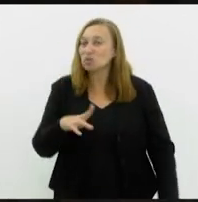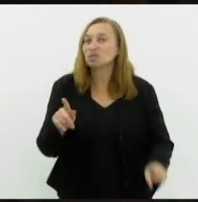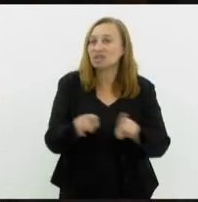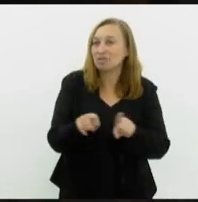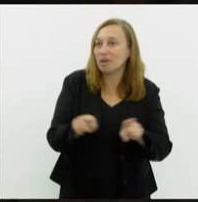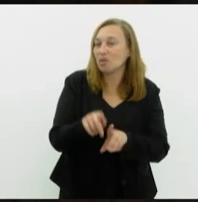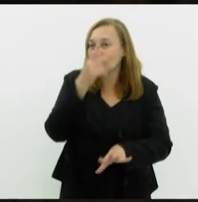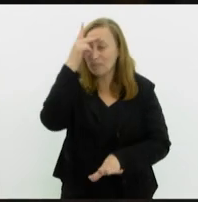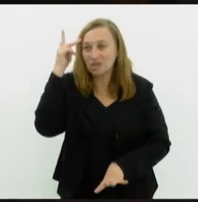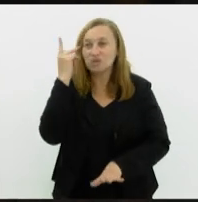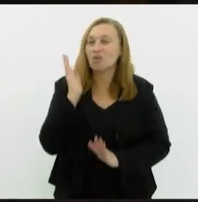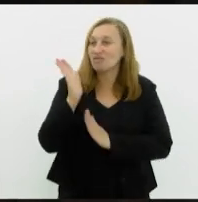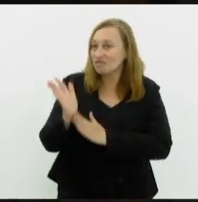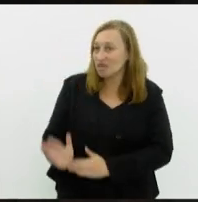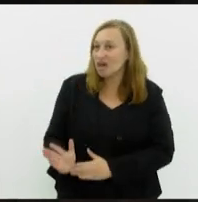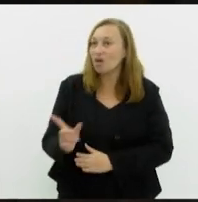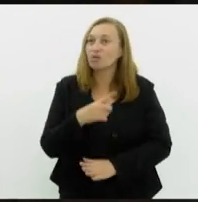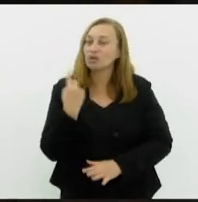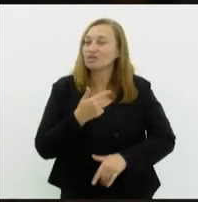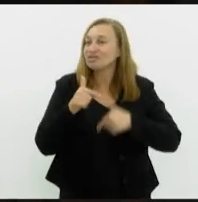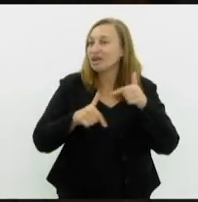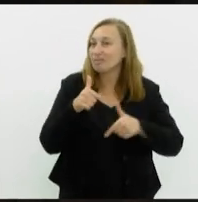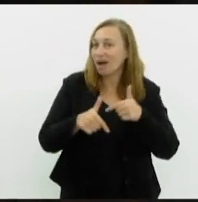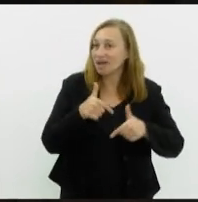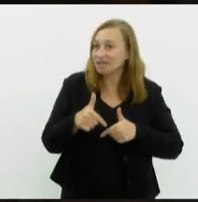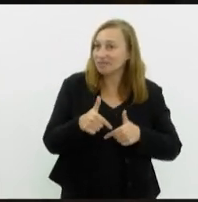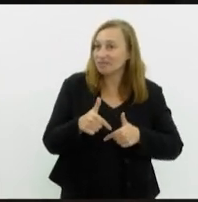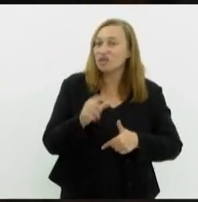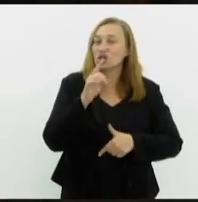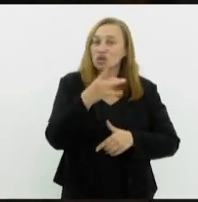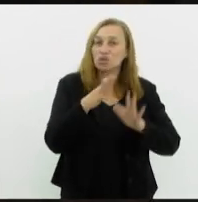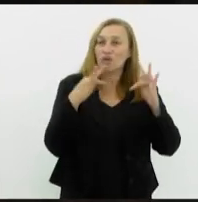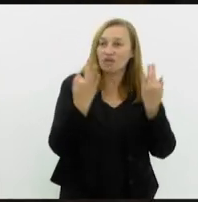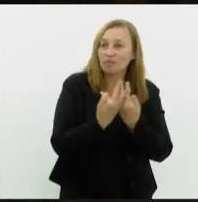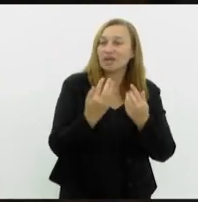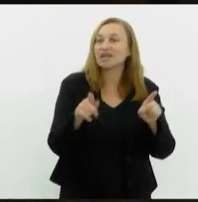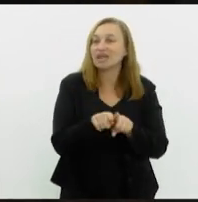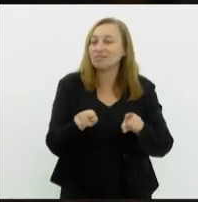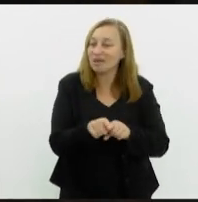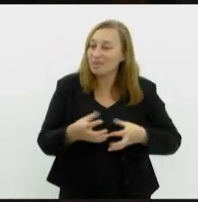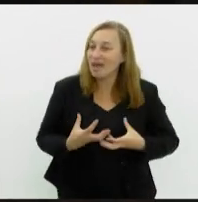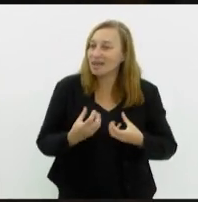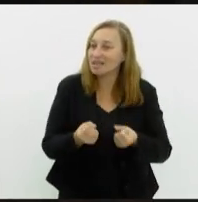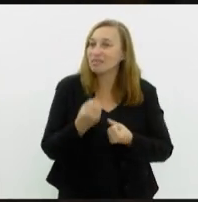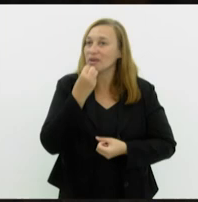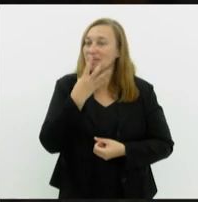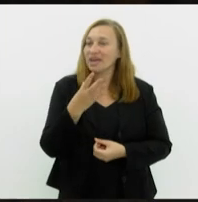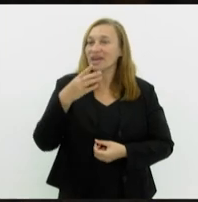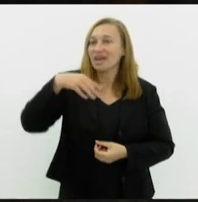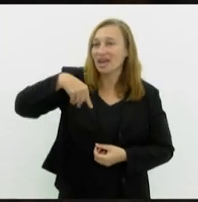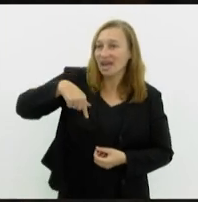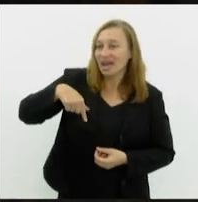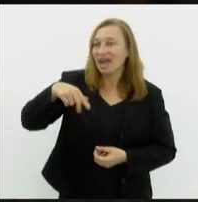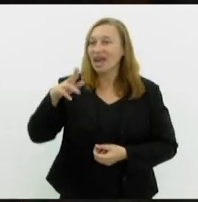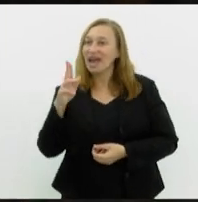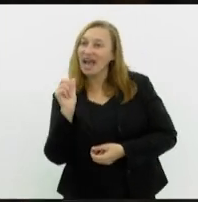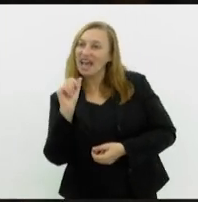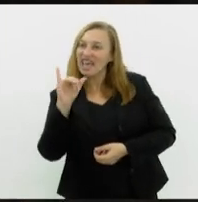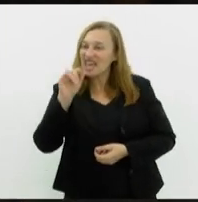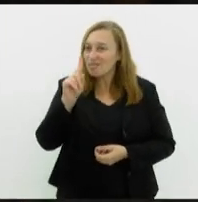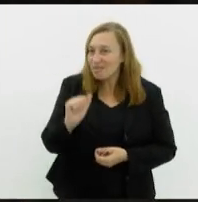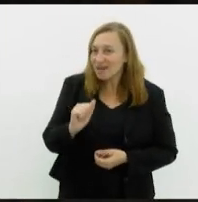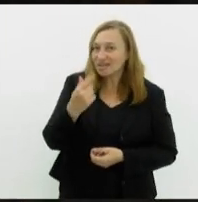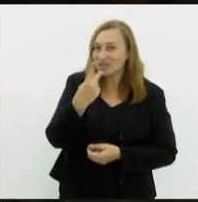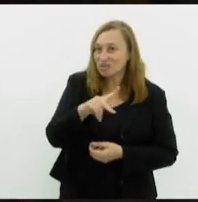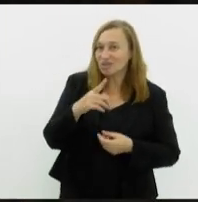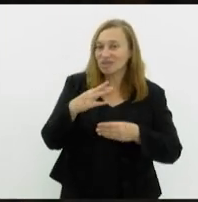fiel à nossa candidatura, ele e sua família, que sempre me recebe muito bem lá em Gaíba, no seu